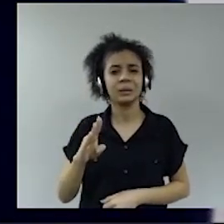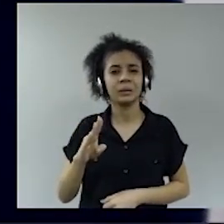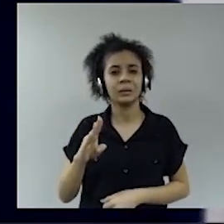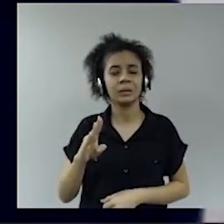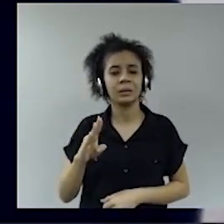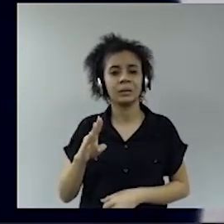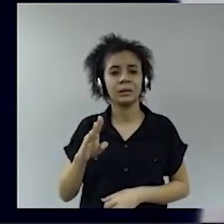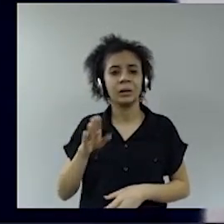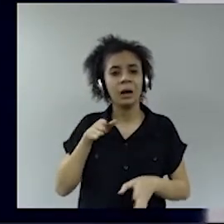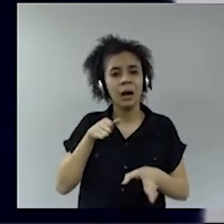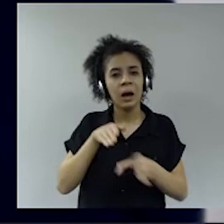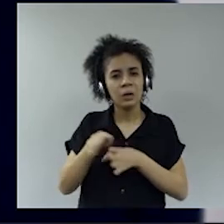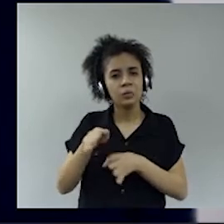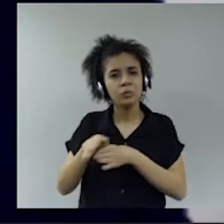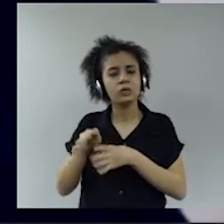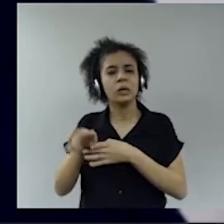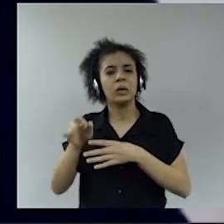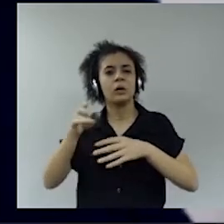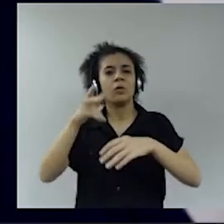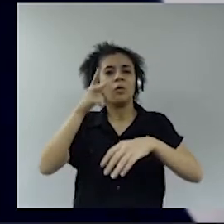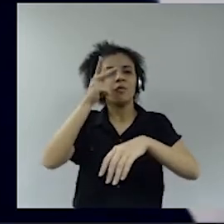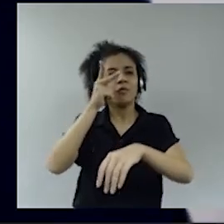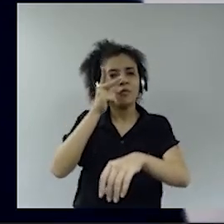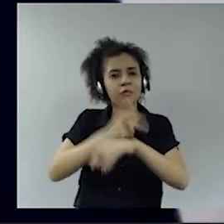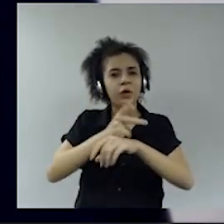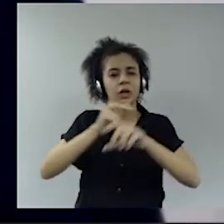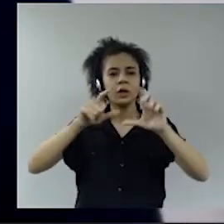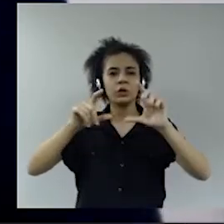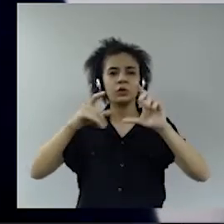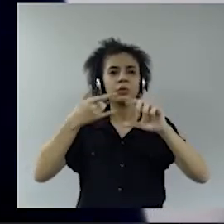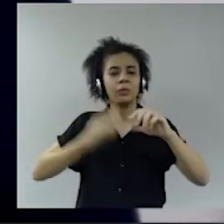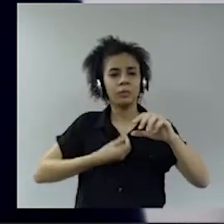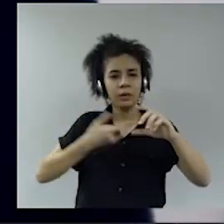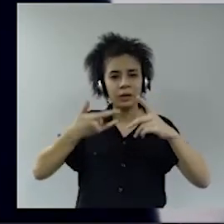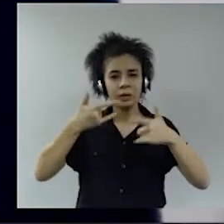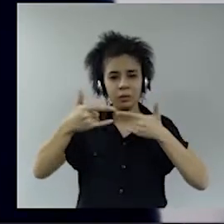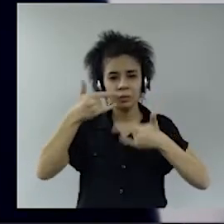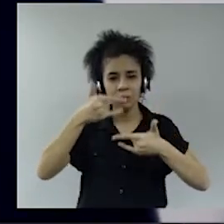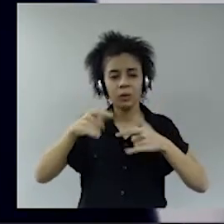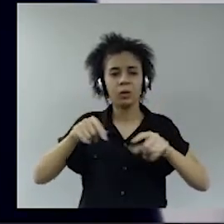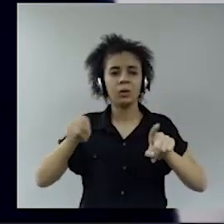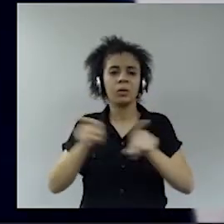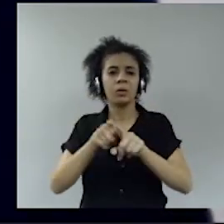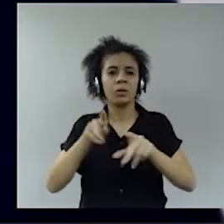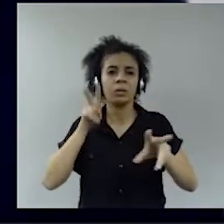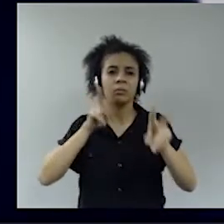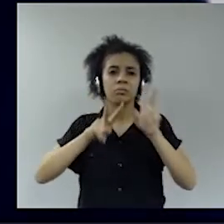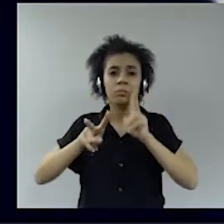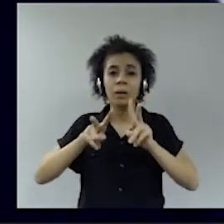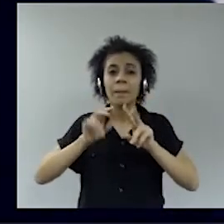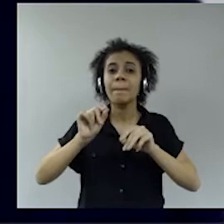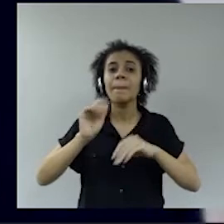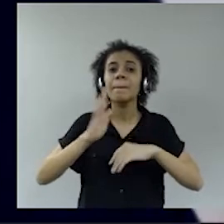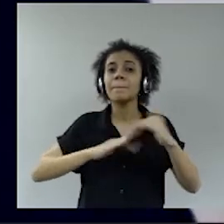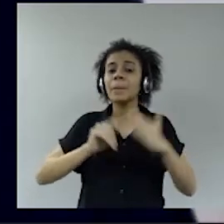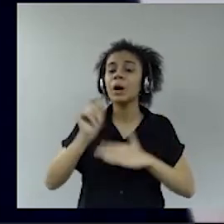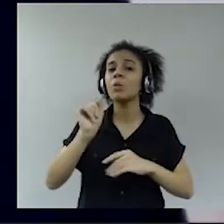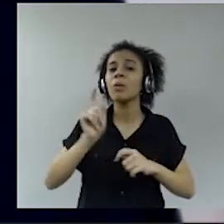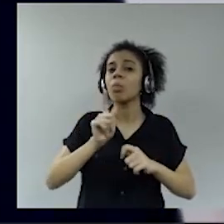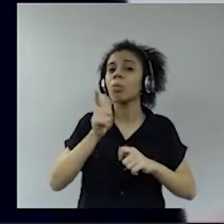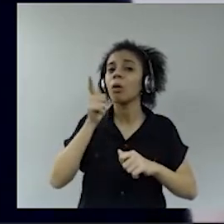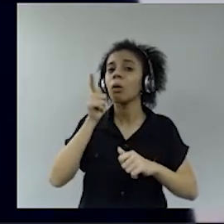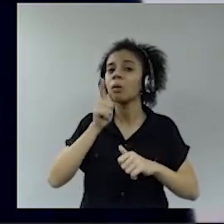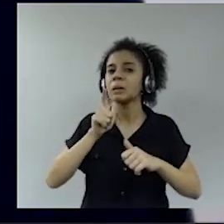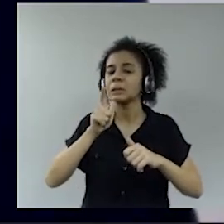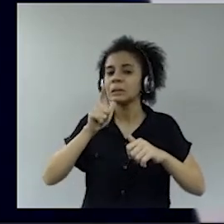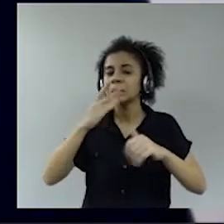auxílio de videoconferência para a prática de alguns atos que não atinjam a